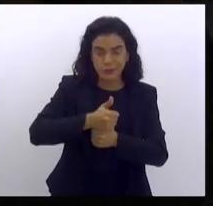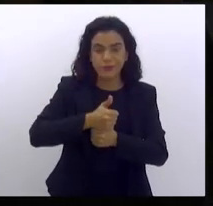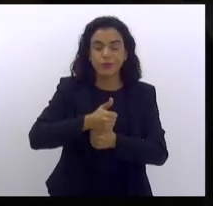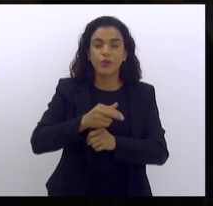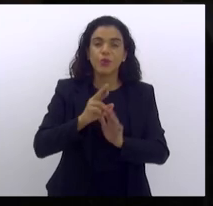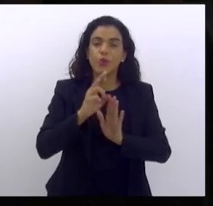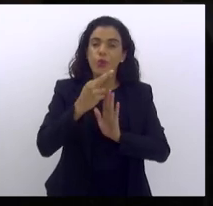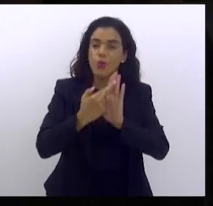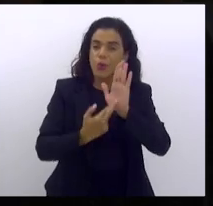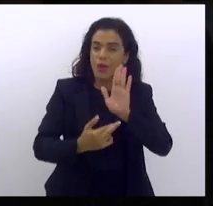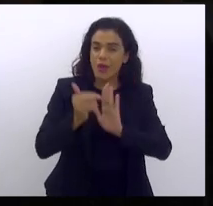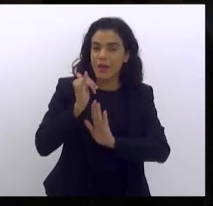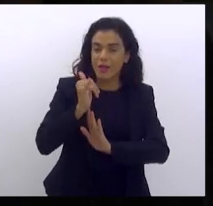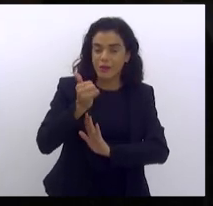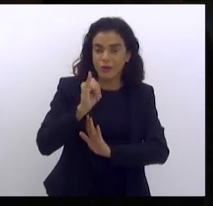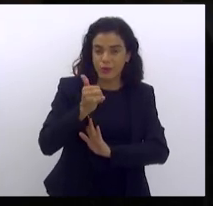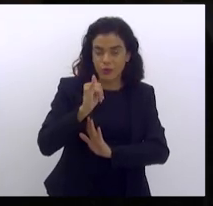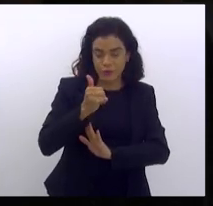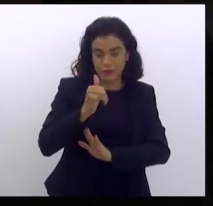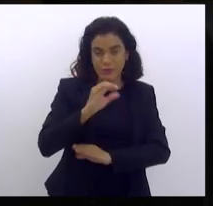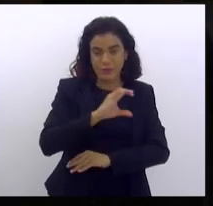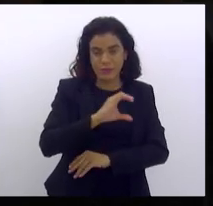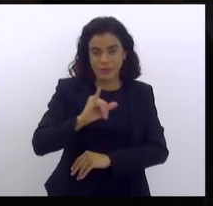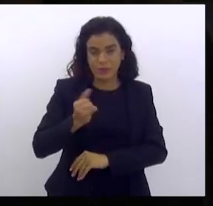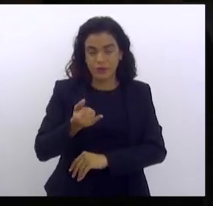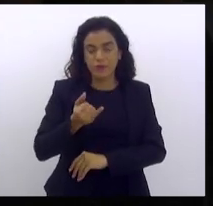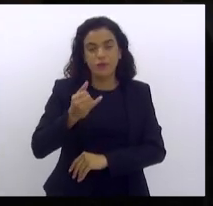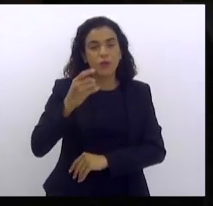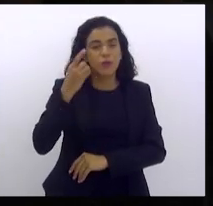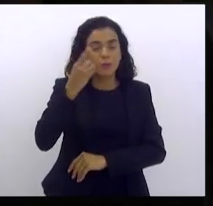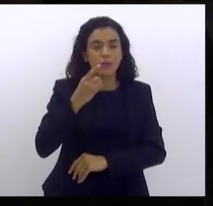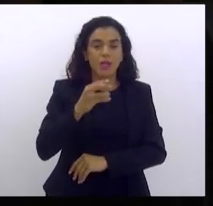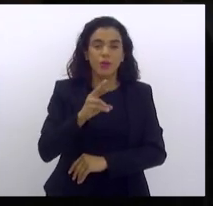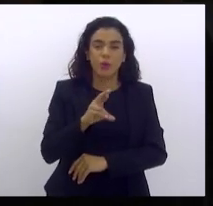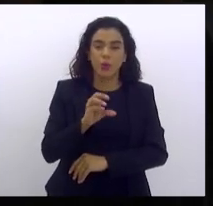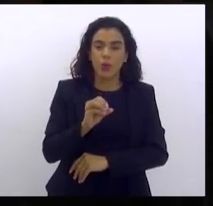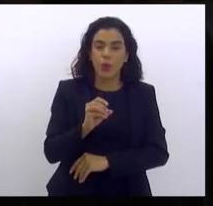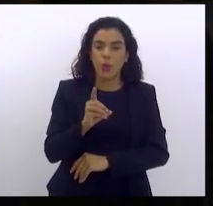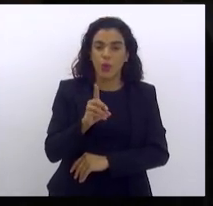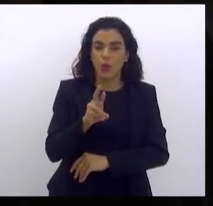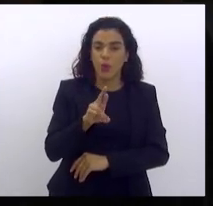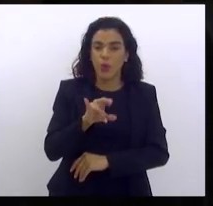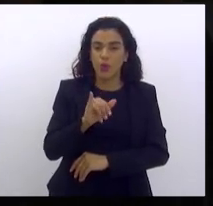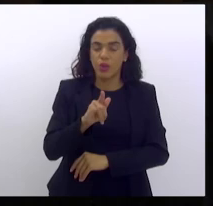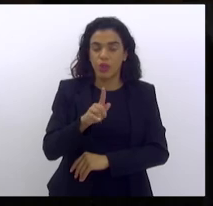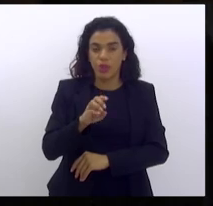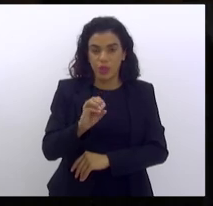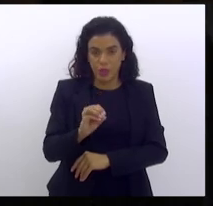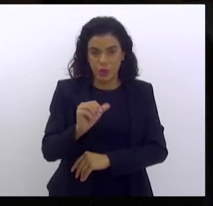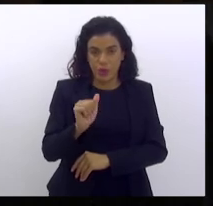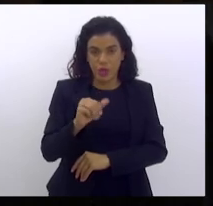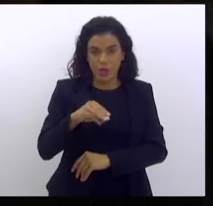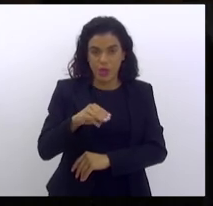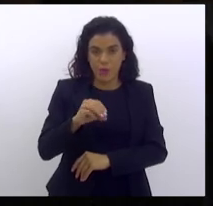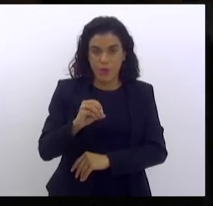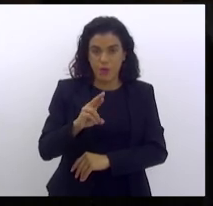foi o deputado Rodrigo Amorim, que soube compreender e fazer, né,